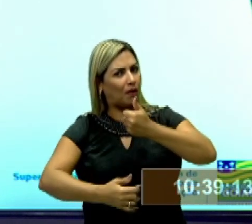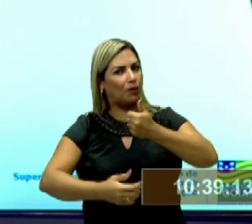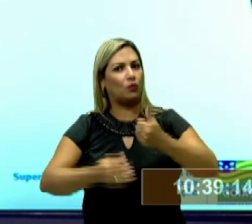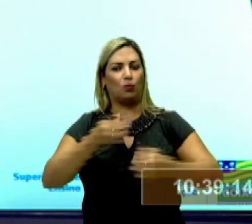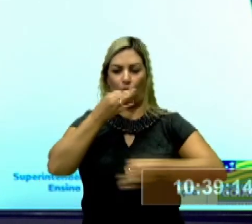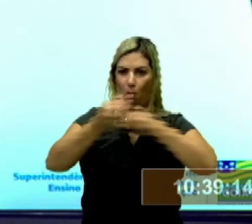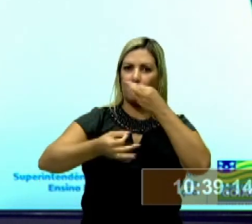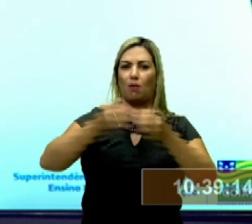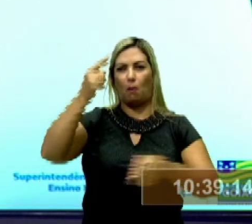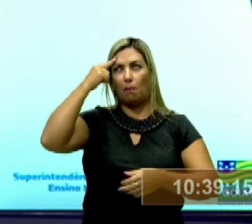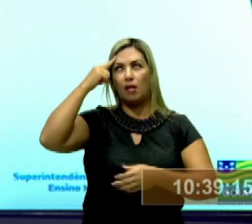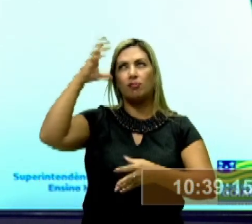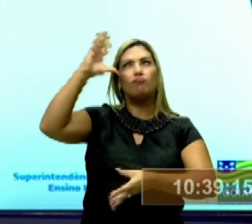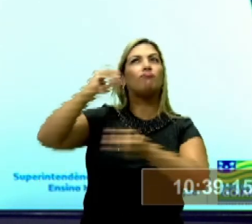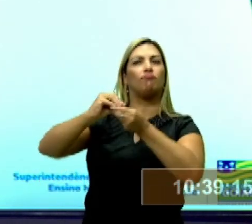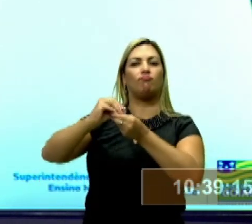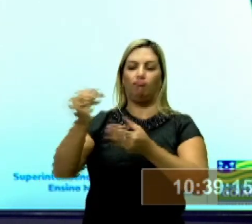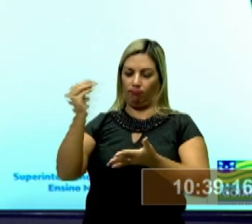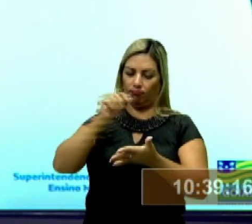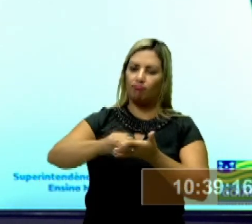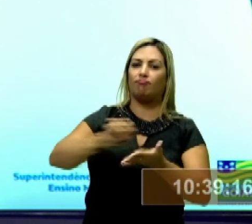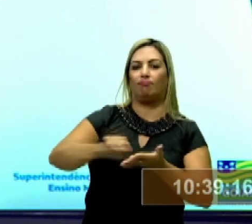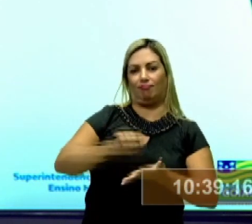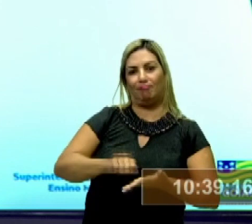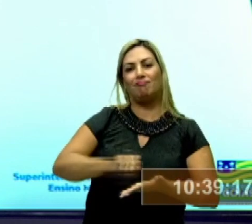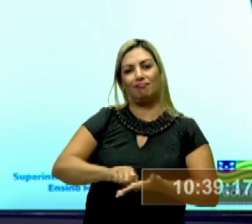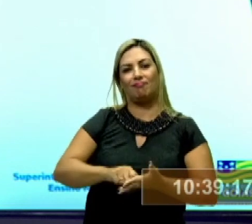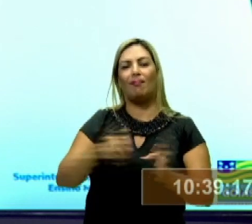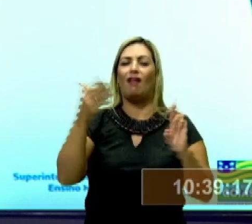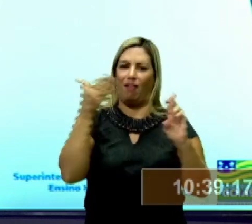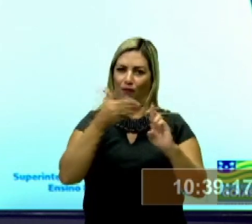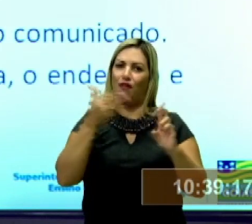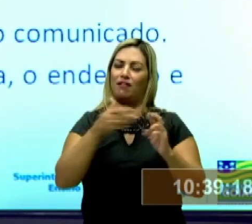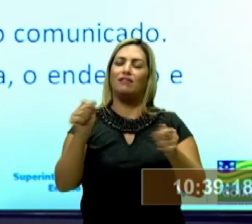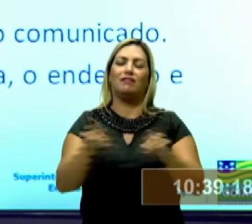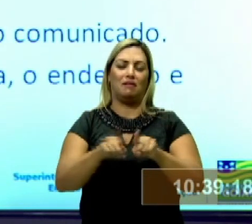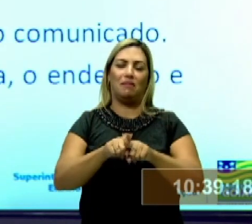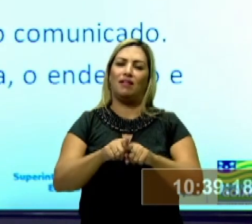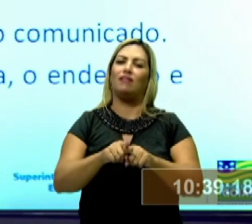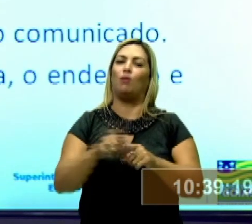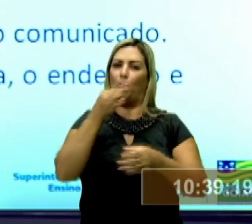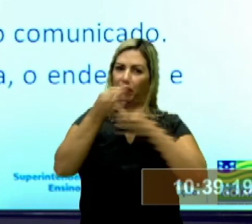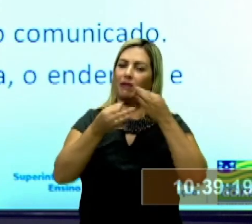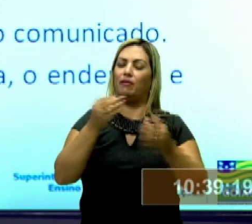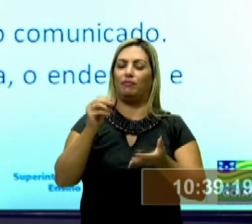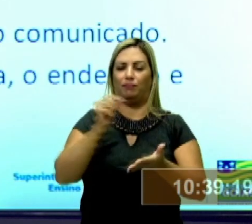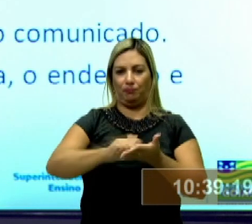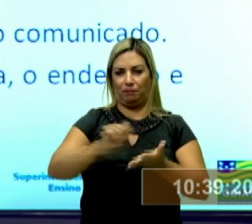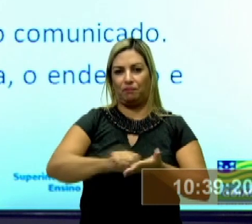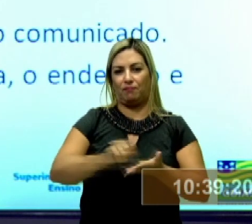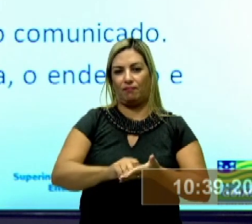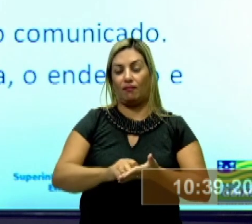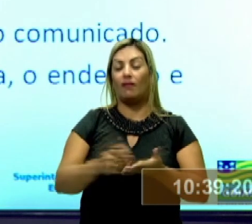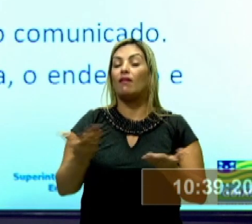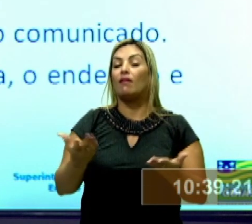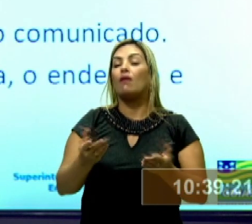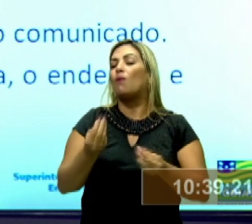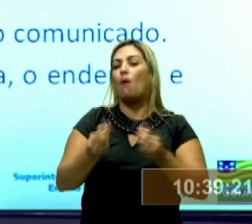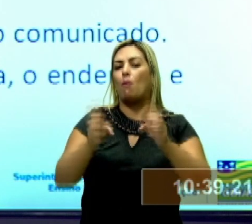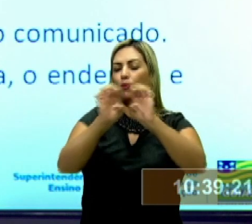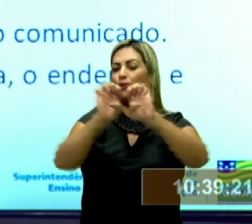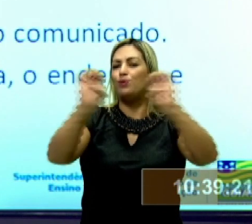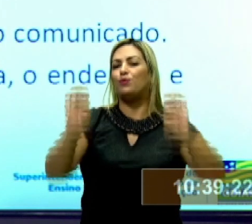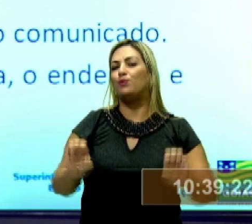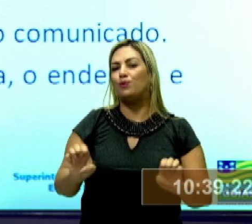aquilo que ele pensa e dá suas referências a respeito. A estrutura de como